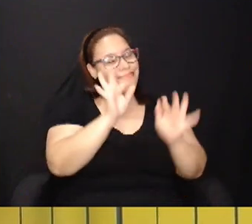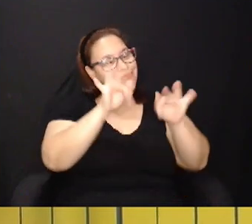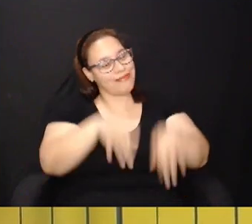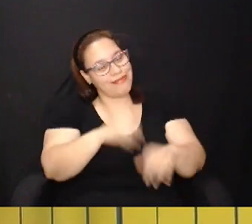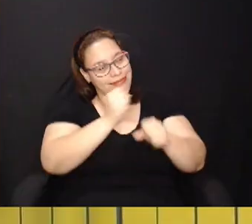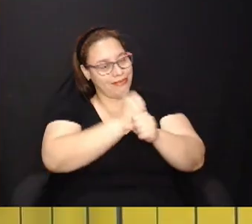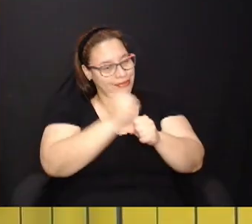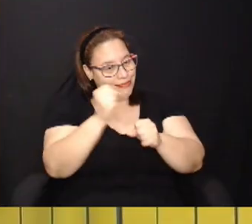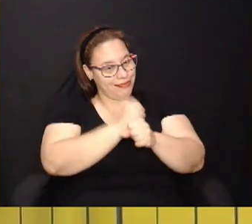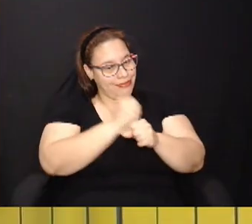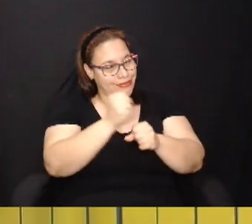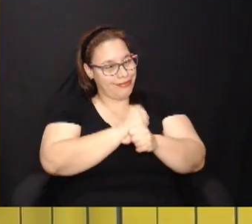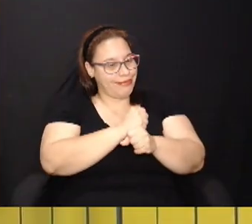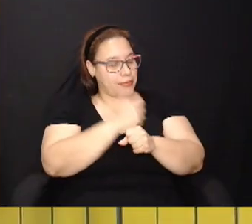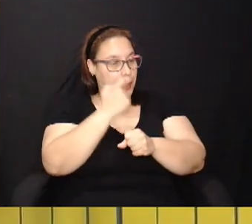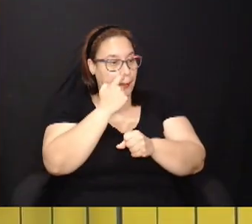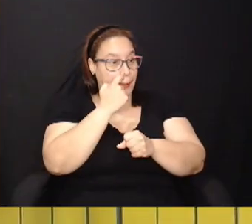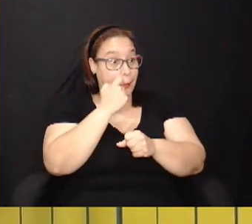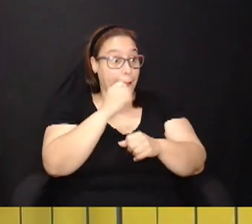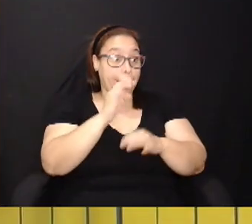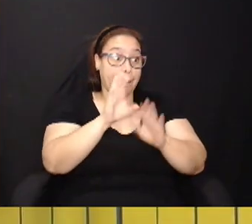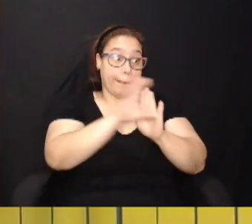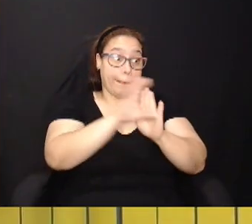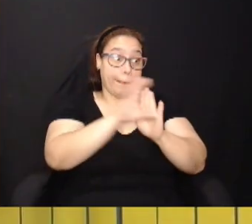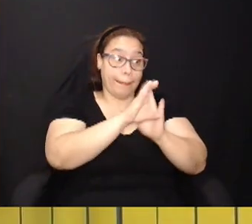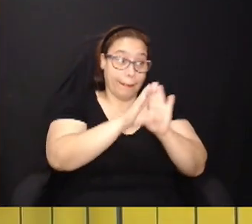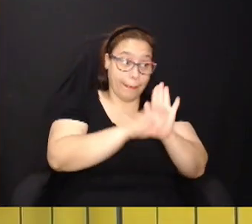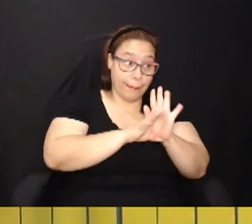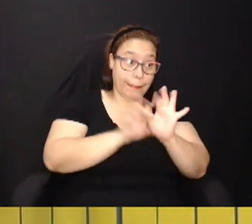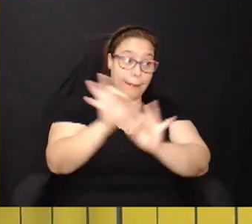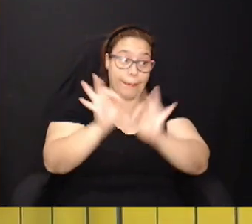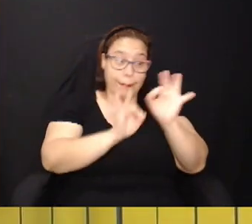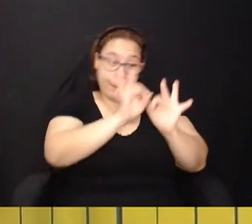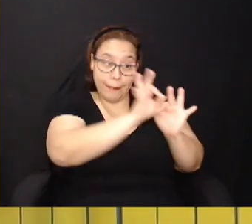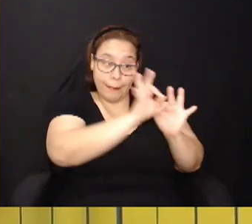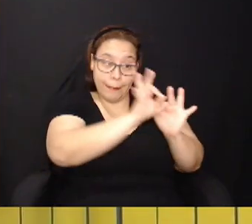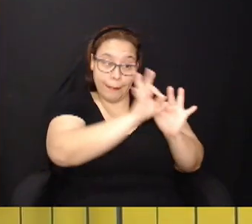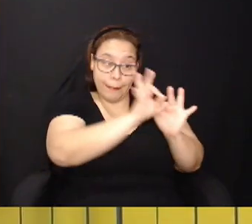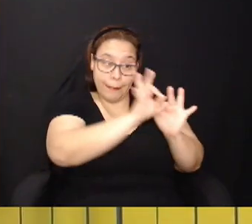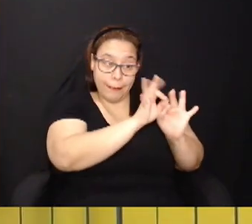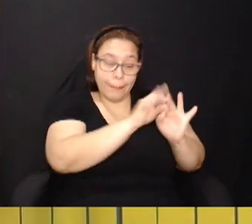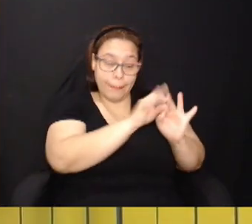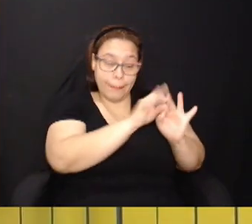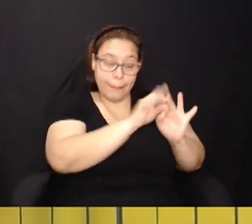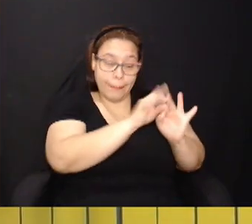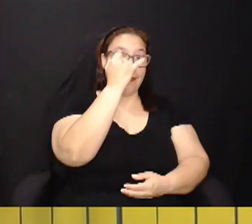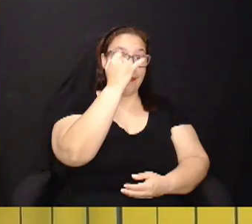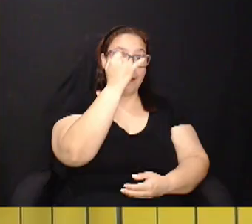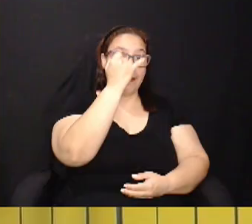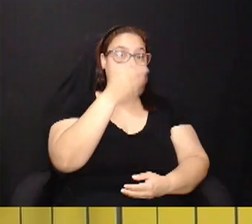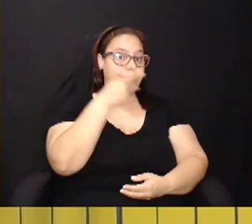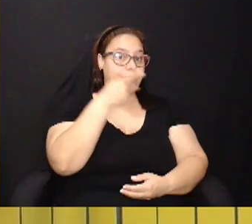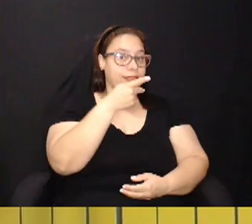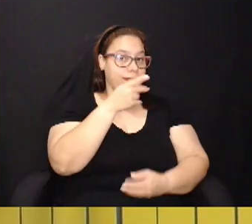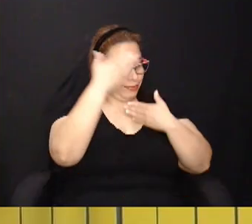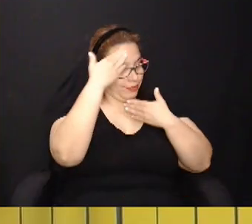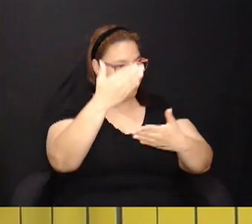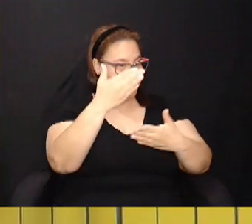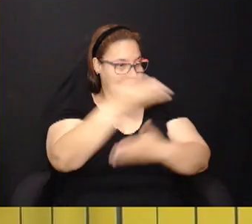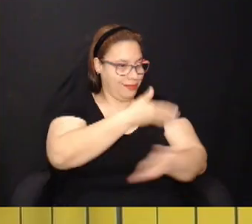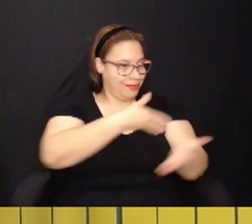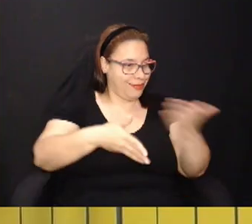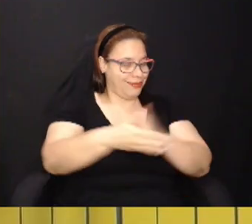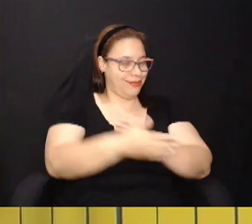todo mundo se programando, se planejando. Importante demais a sua fala e as suas dicas. Muito obrigada pela sua